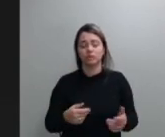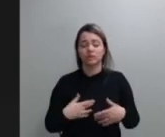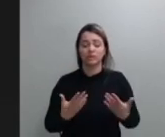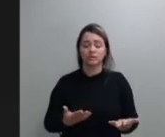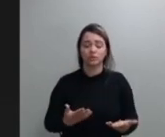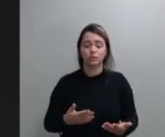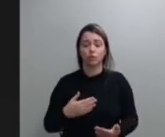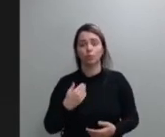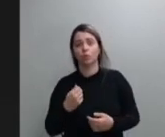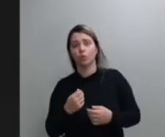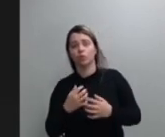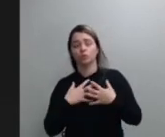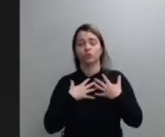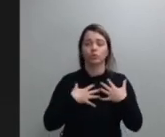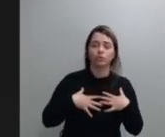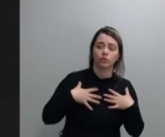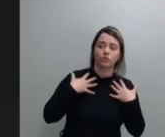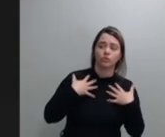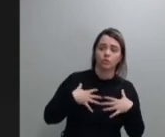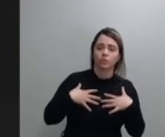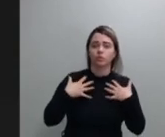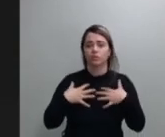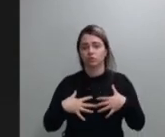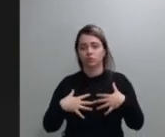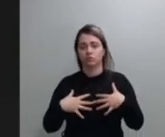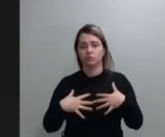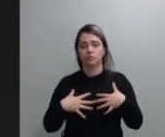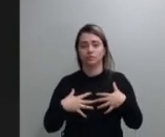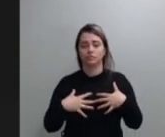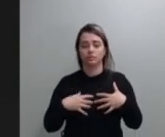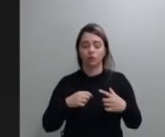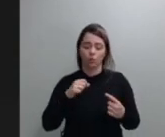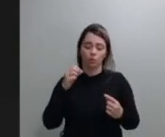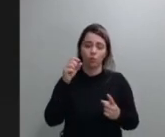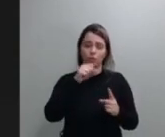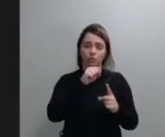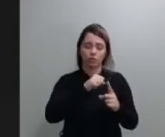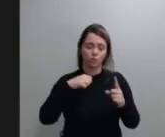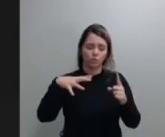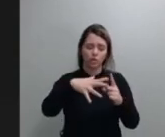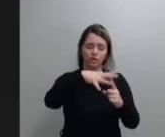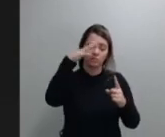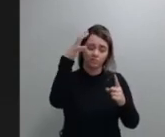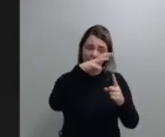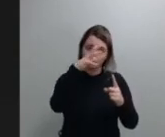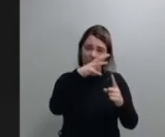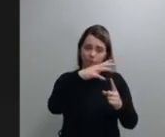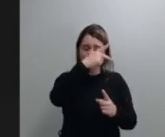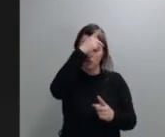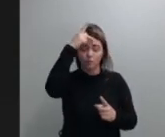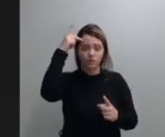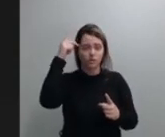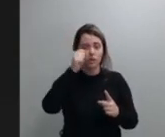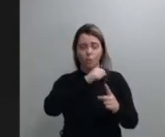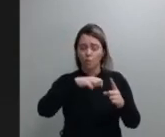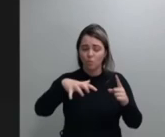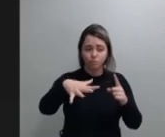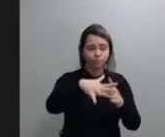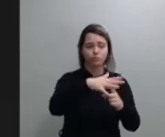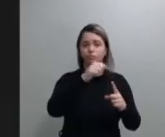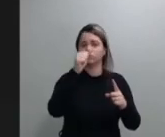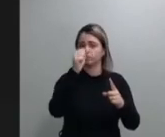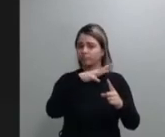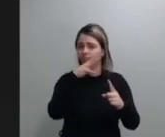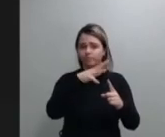que está se impondo à sociedade às pessoas aos indivíduos por exemplo agora a emenda